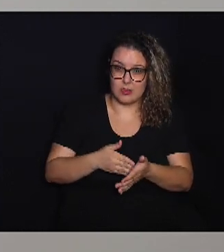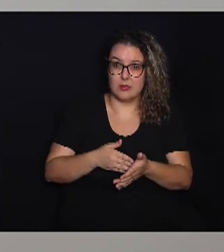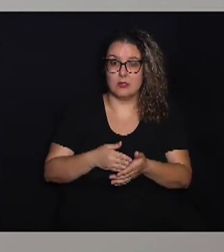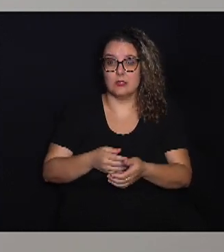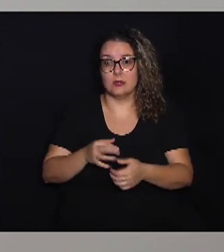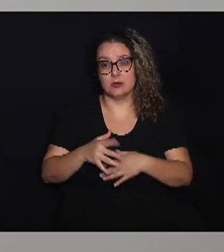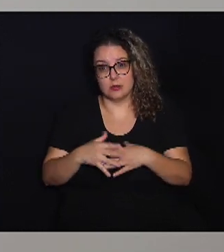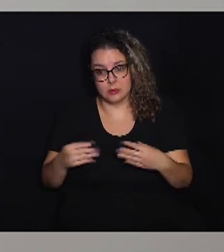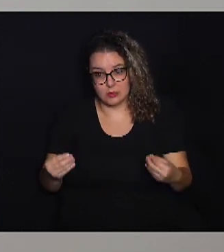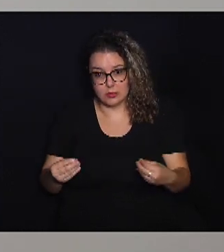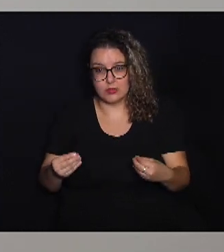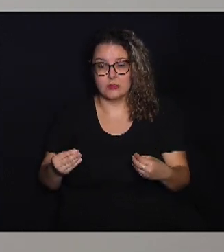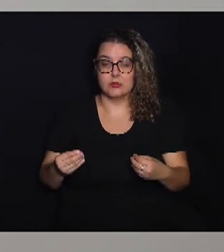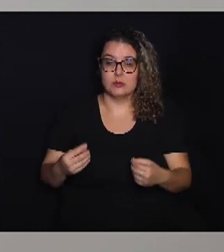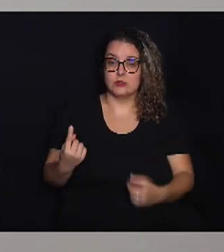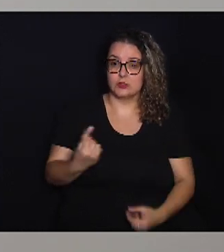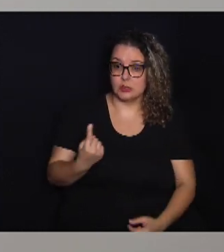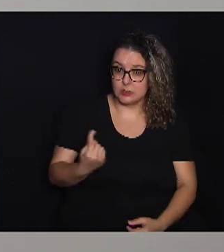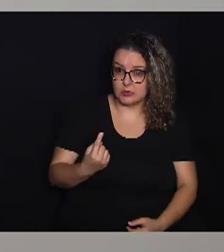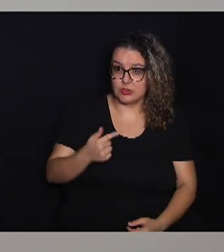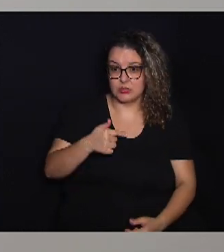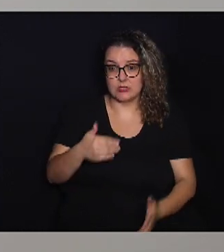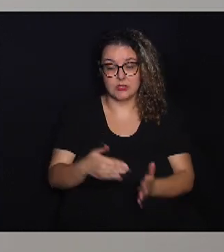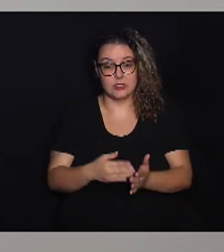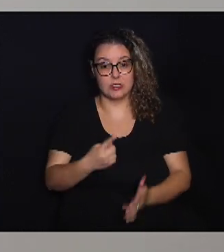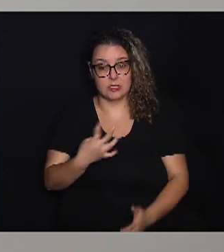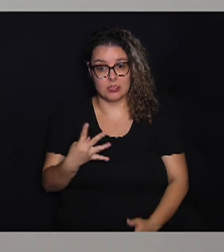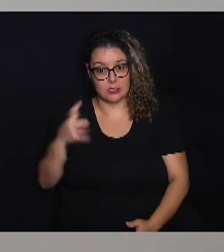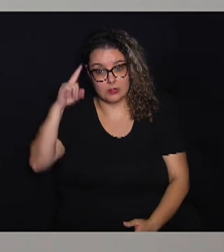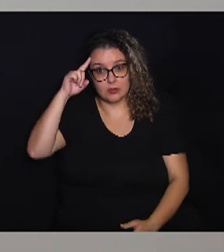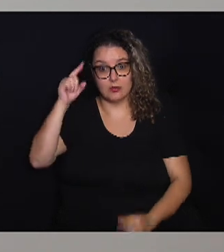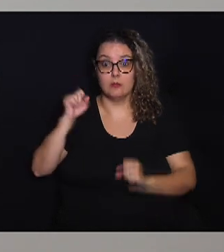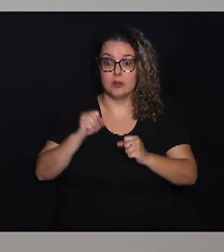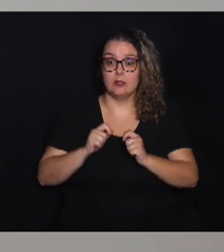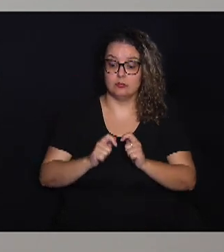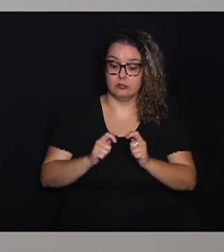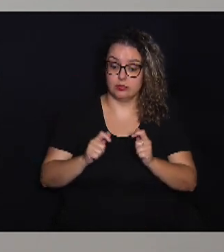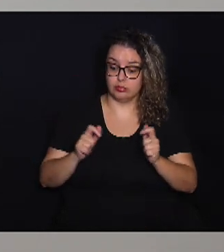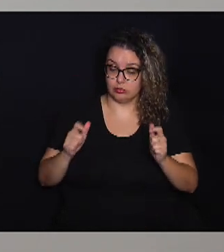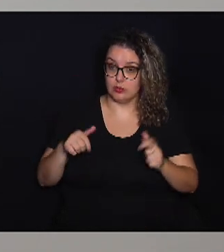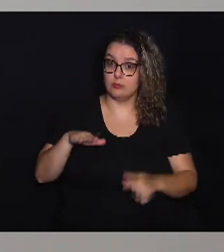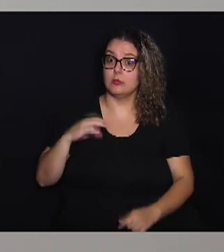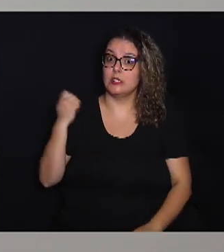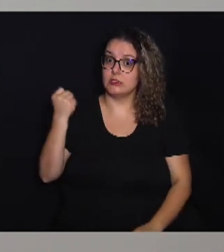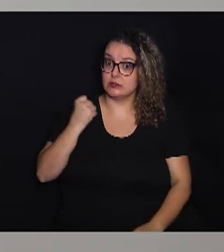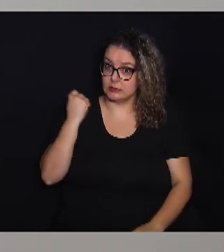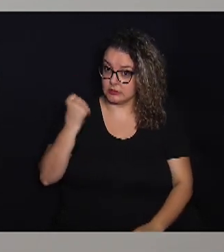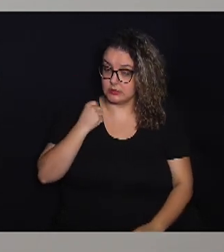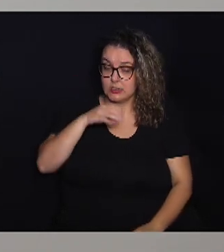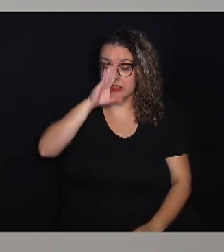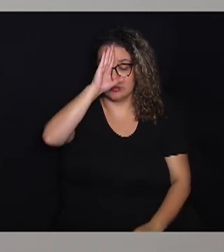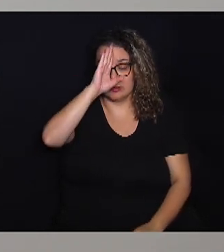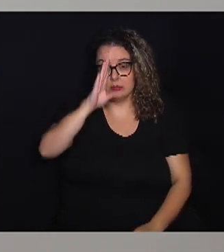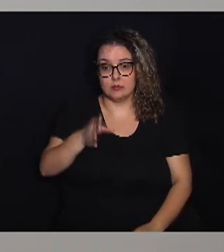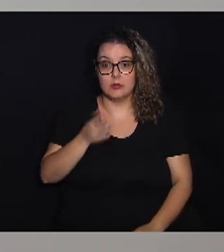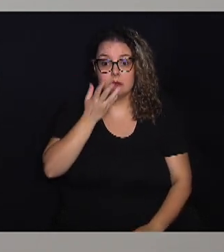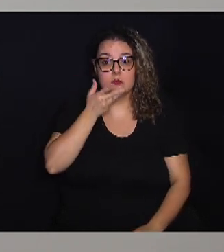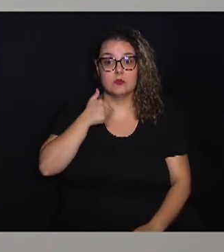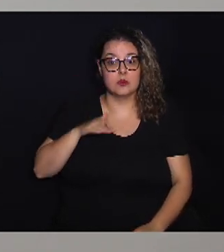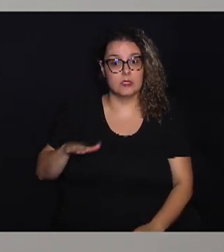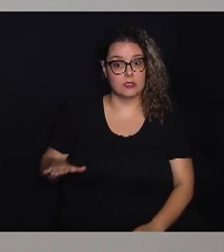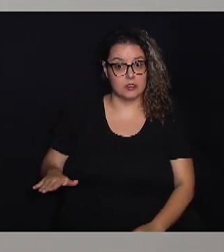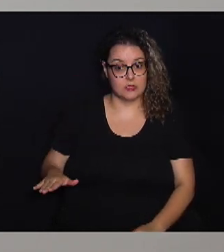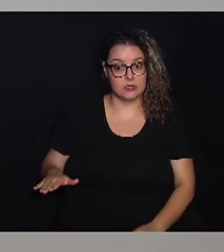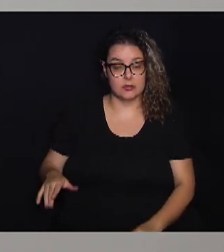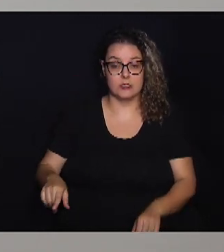sozinha entre 7 a 14 dias, mas que pode evoluir para uma forma mais grave, principalmente em crianças pequenas